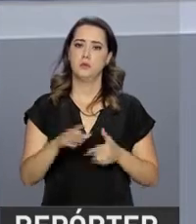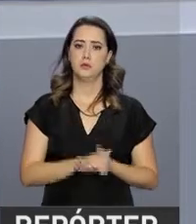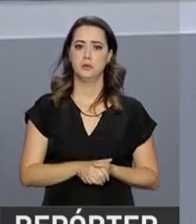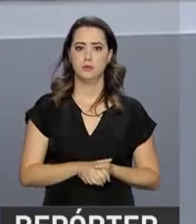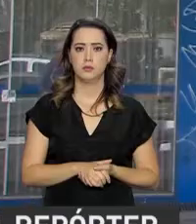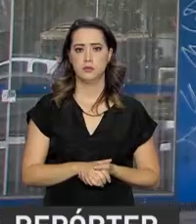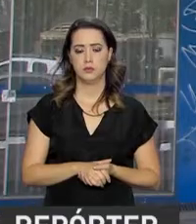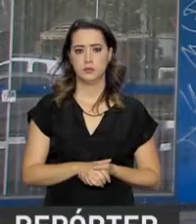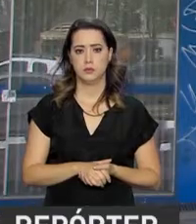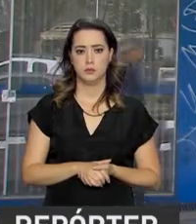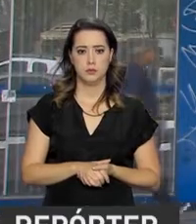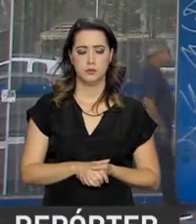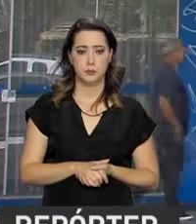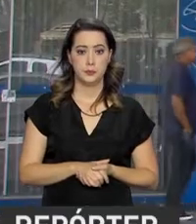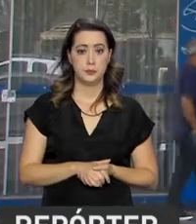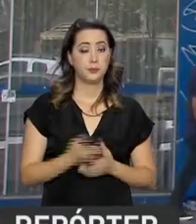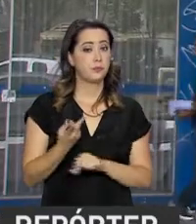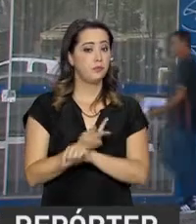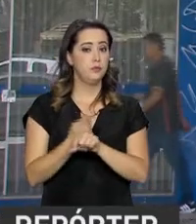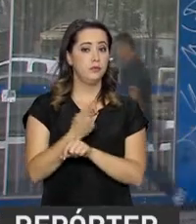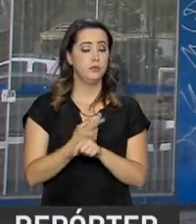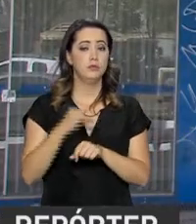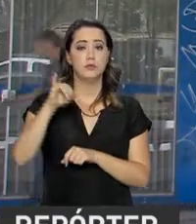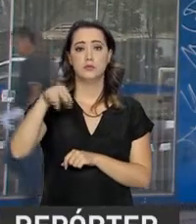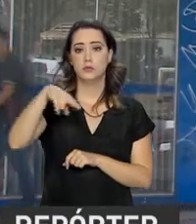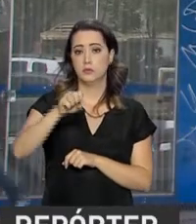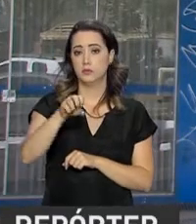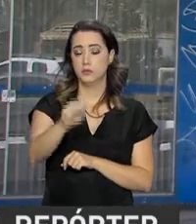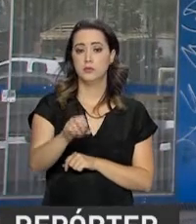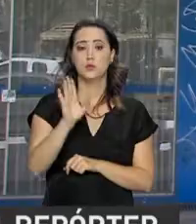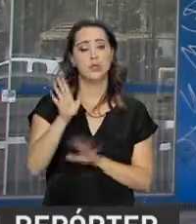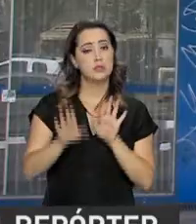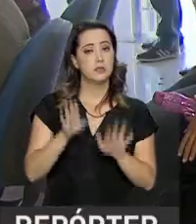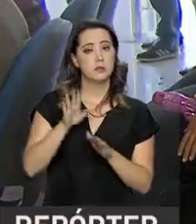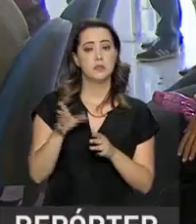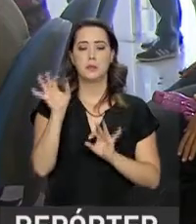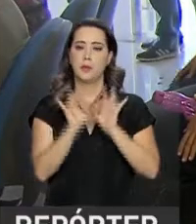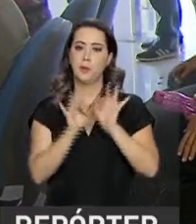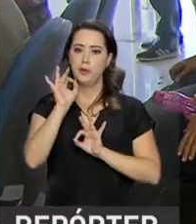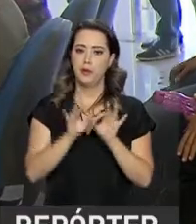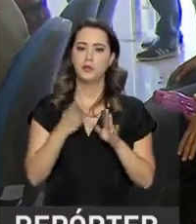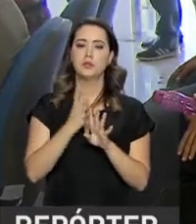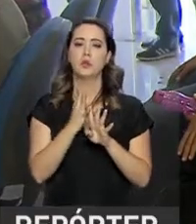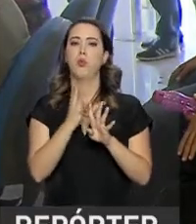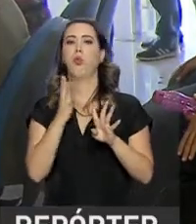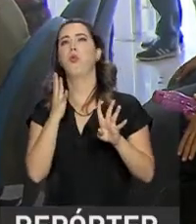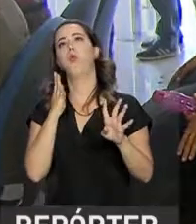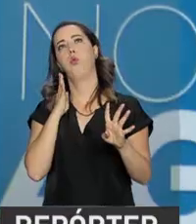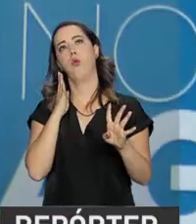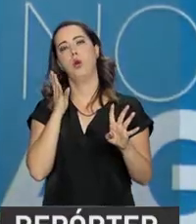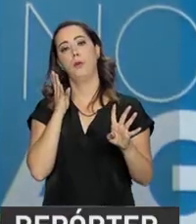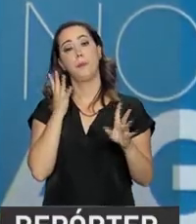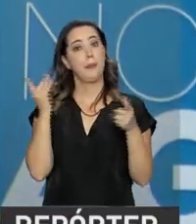pendência. Quem procura uma unidade do INSS geralmente se prepara para enfrentar as